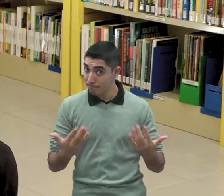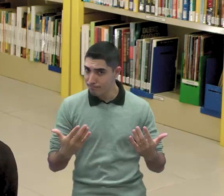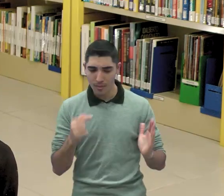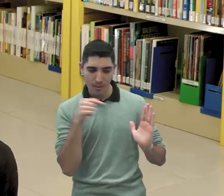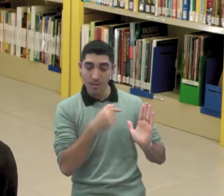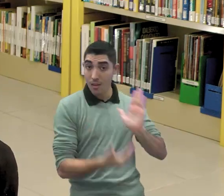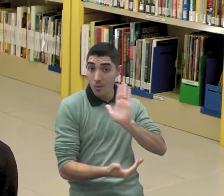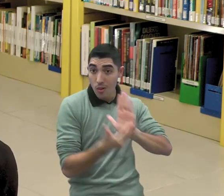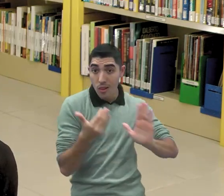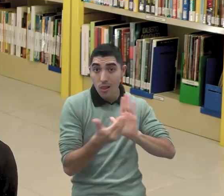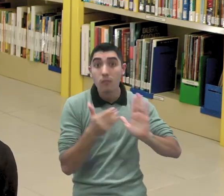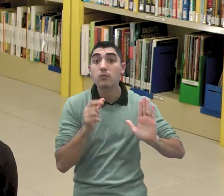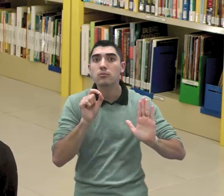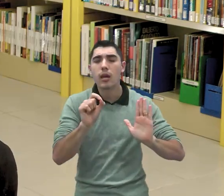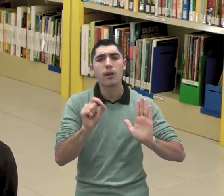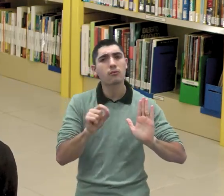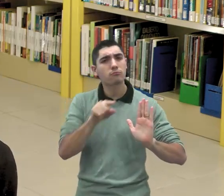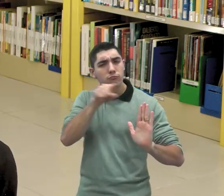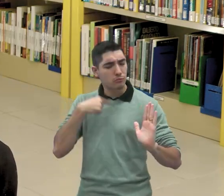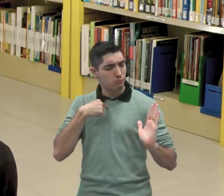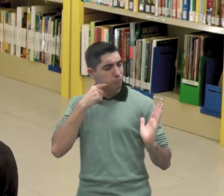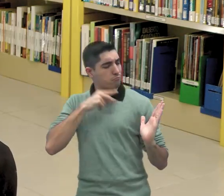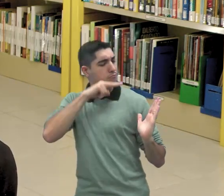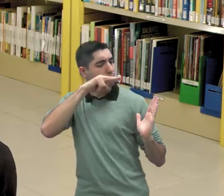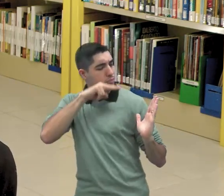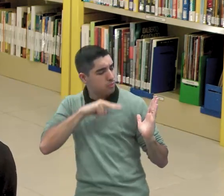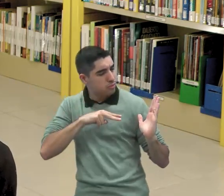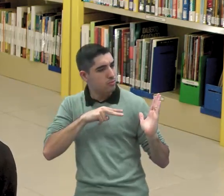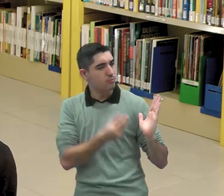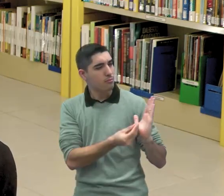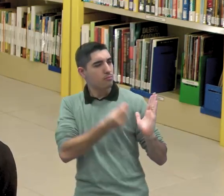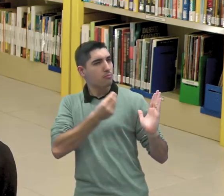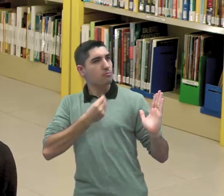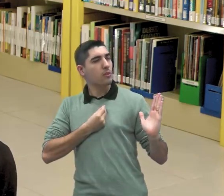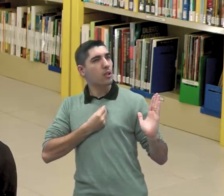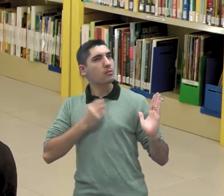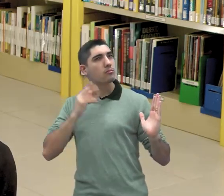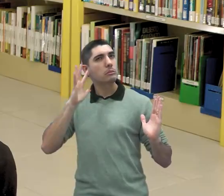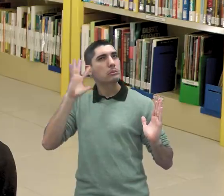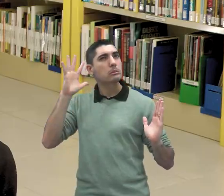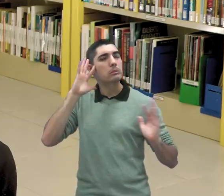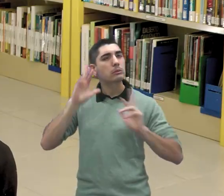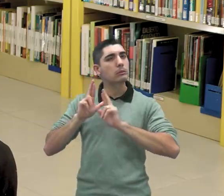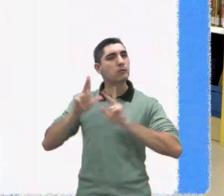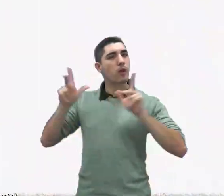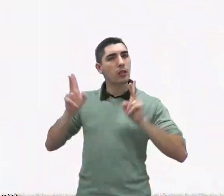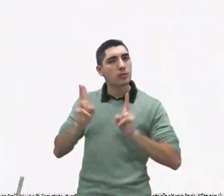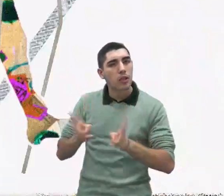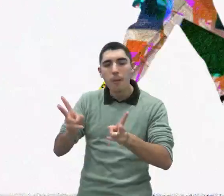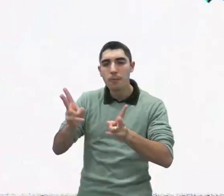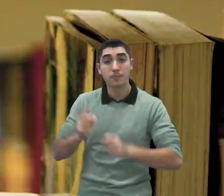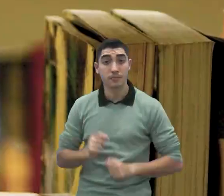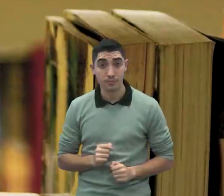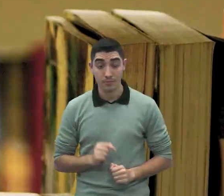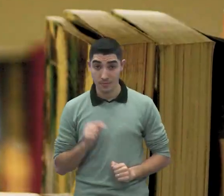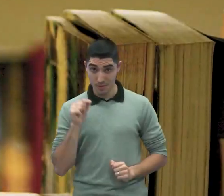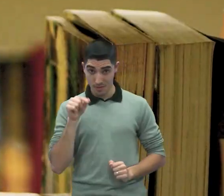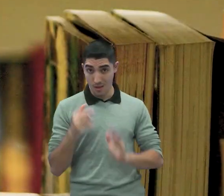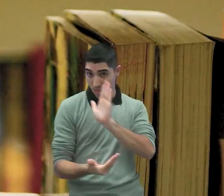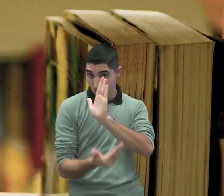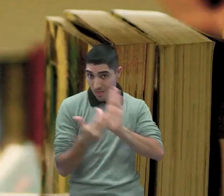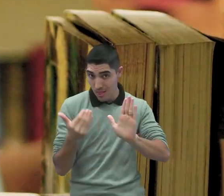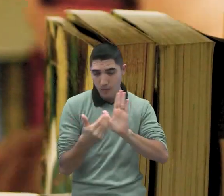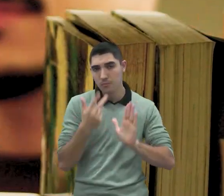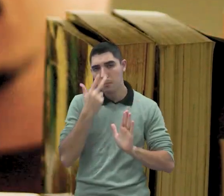profundas. E o mais interessante é que toda vez que você lê, você encontra significados diferentes. A trama faz a